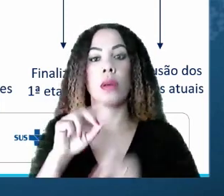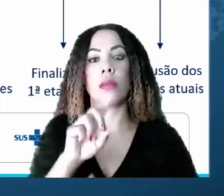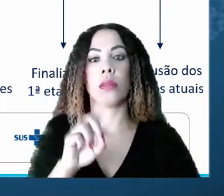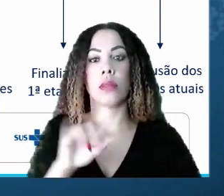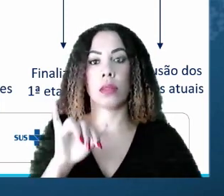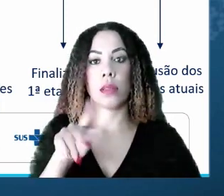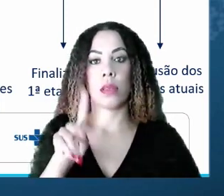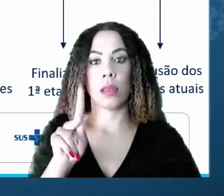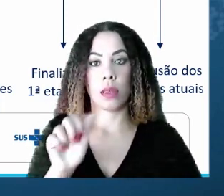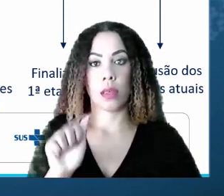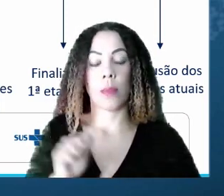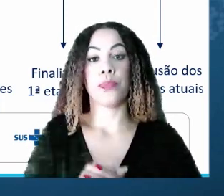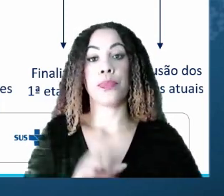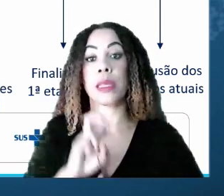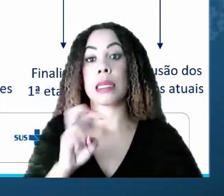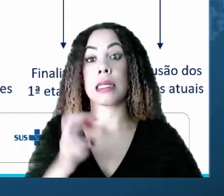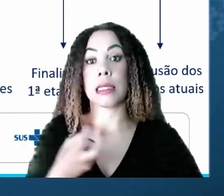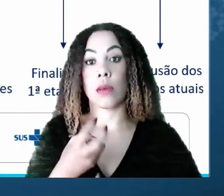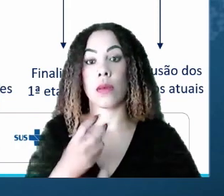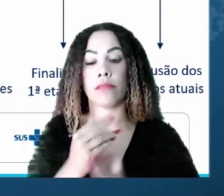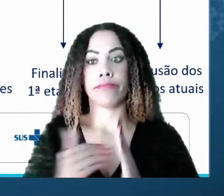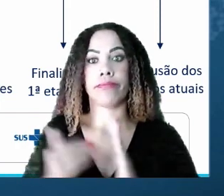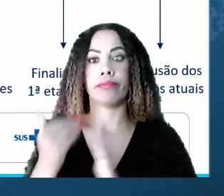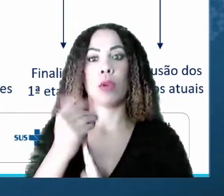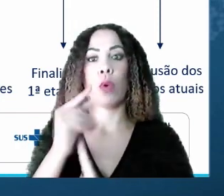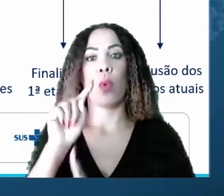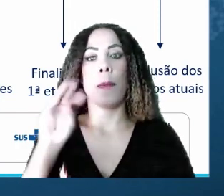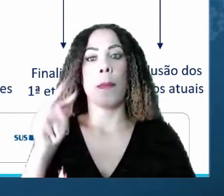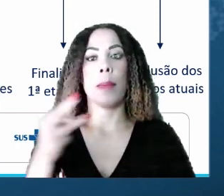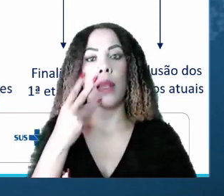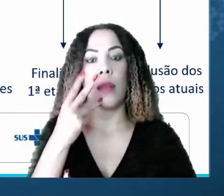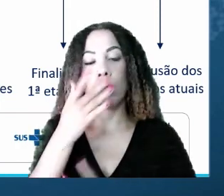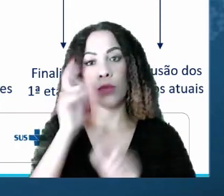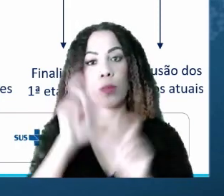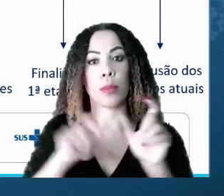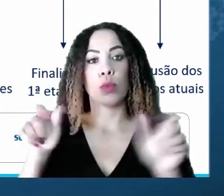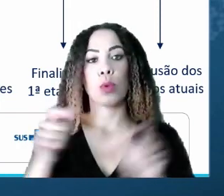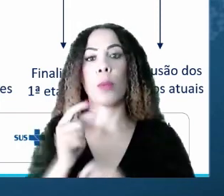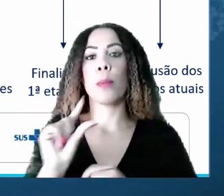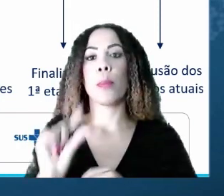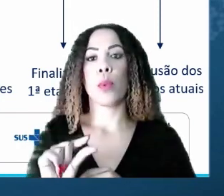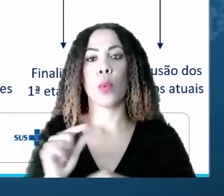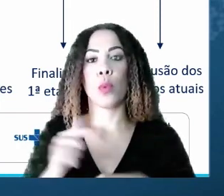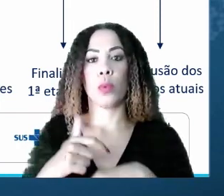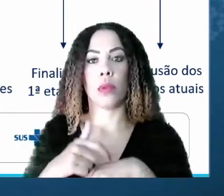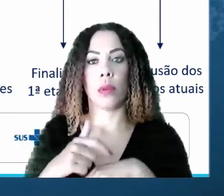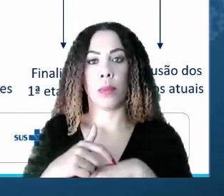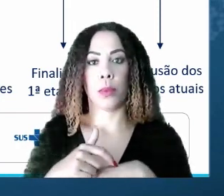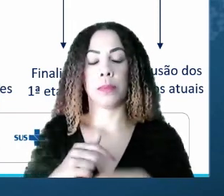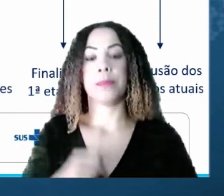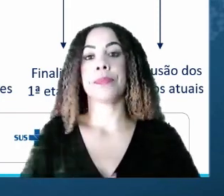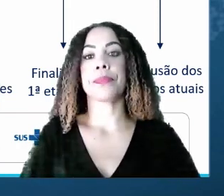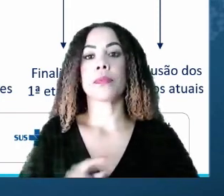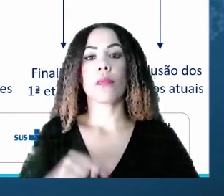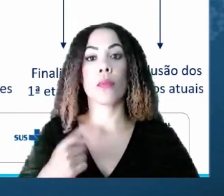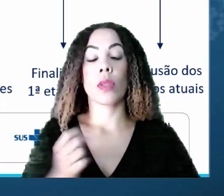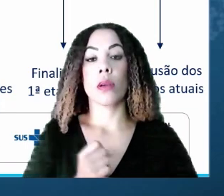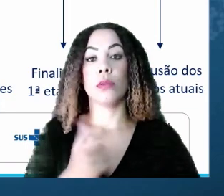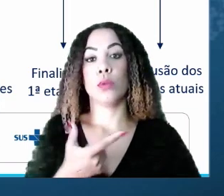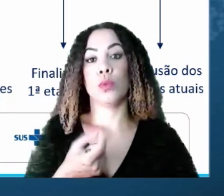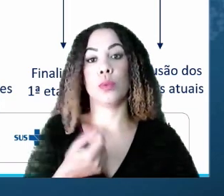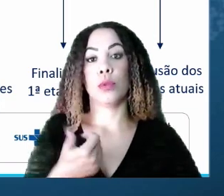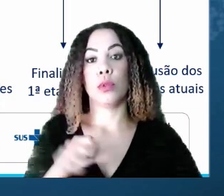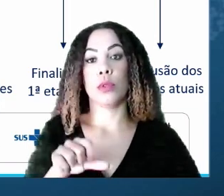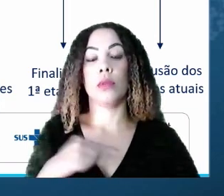5 mil já para 1 milhão de pessoas em pouquíssimo tempo. Em 2019, a gente já tinha resultados